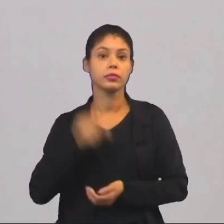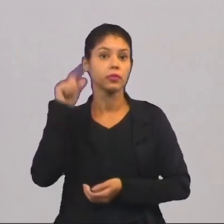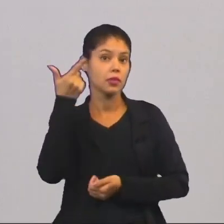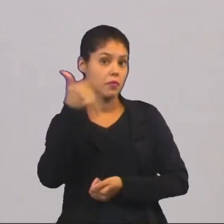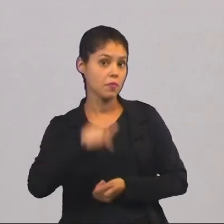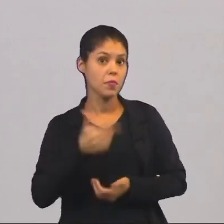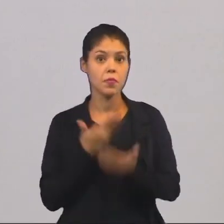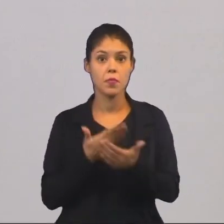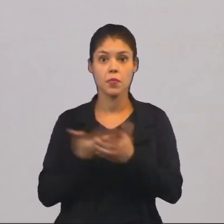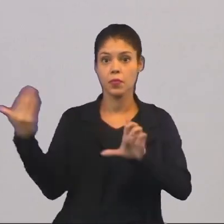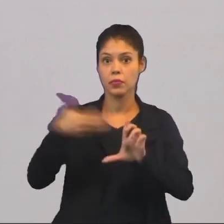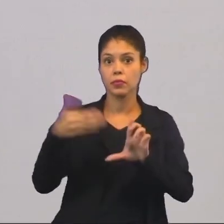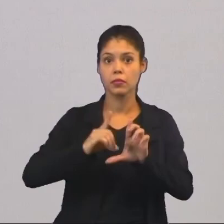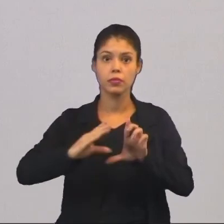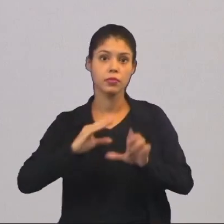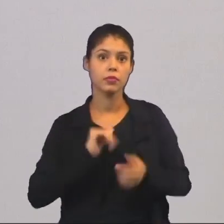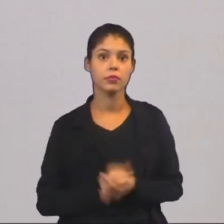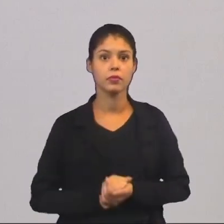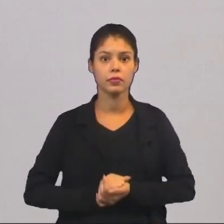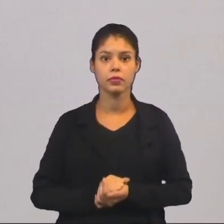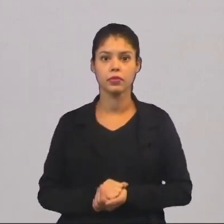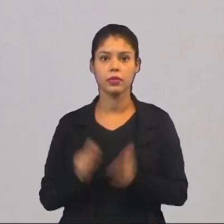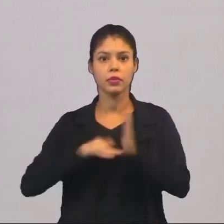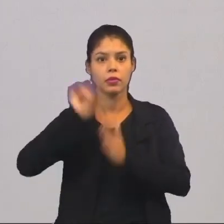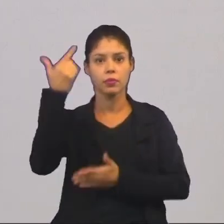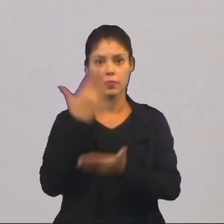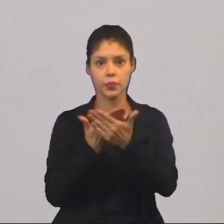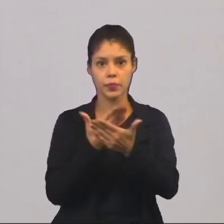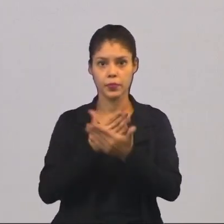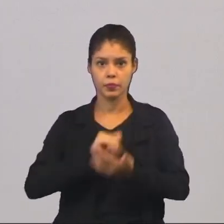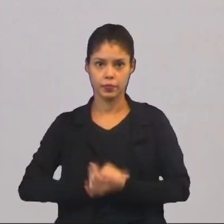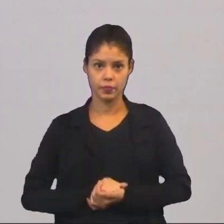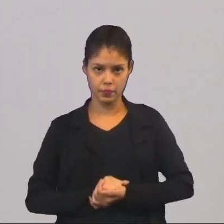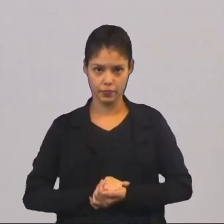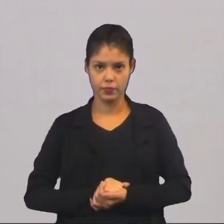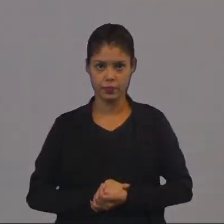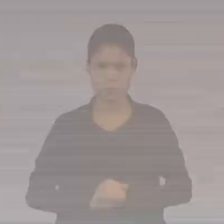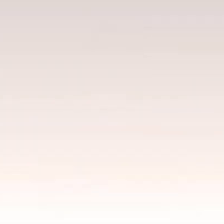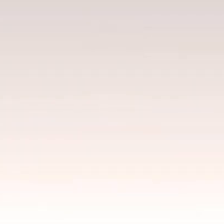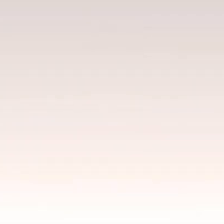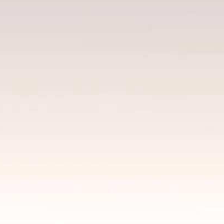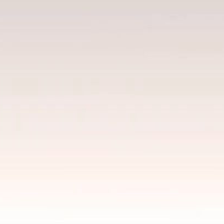aula de hoje. Para rever essa aula, acesse a plataforma Eduque e até a próxima aula.